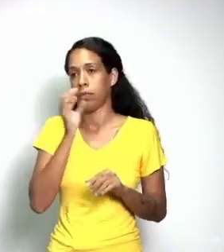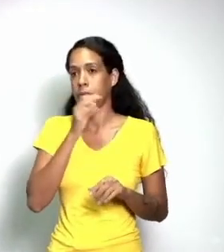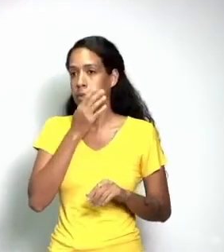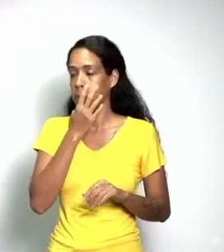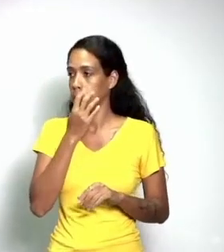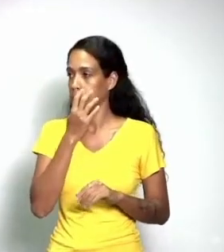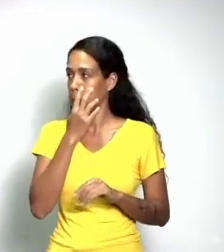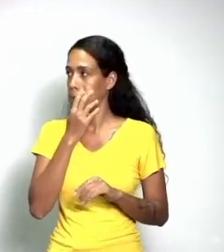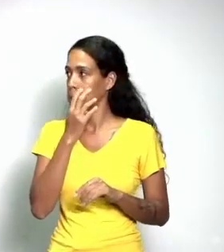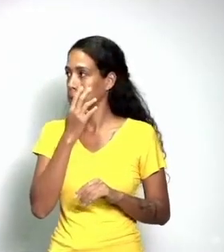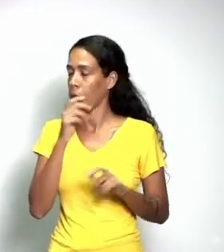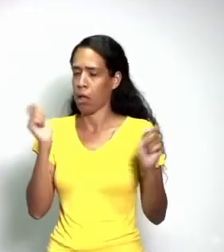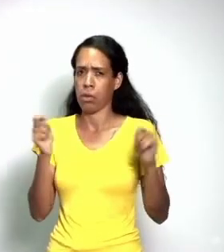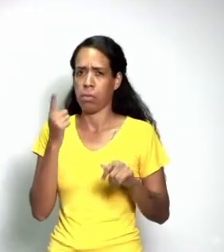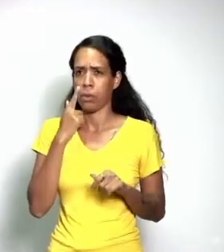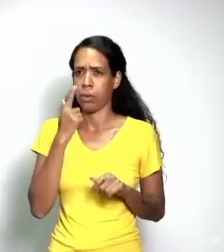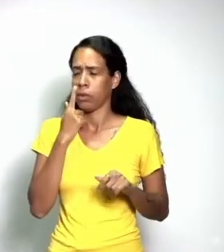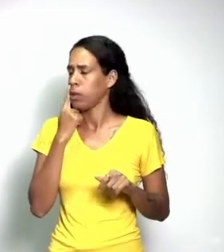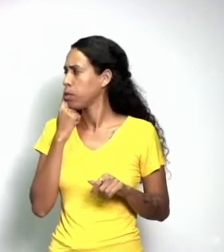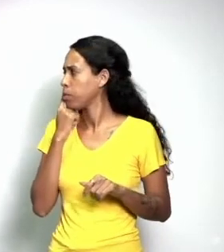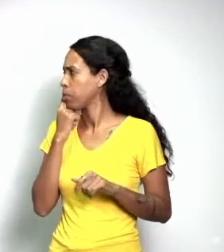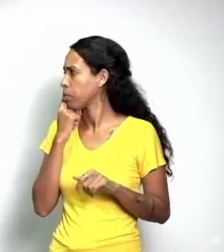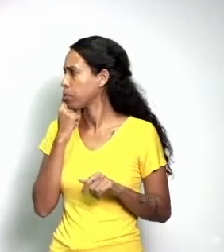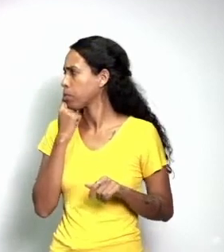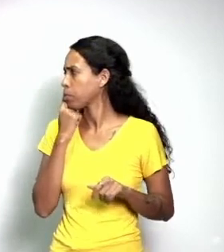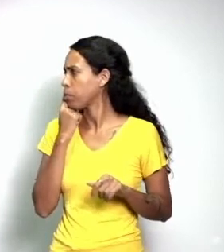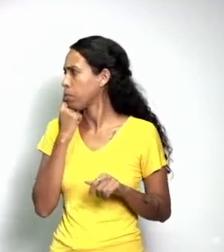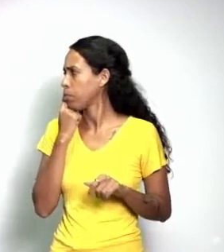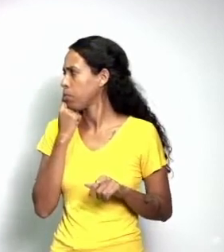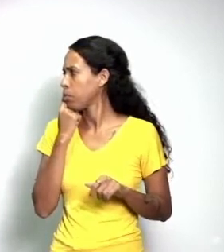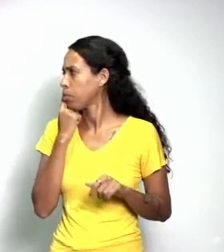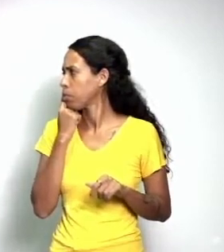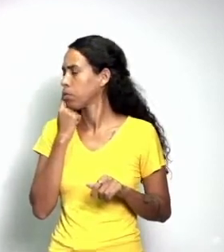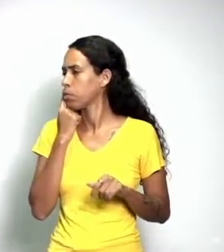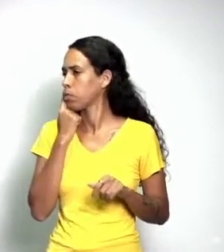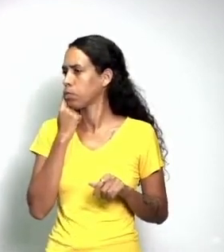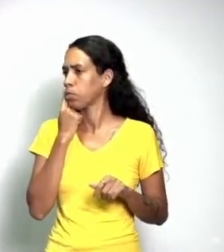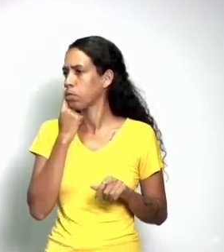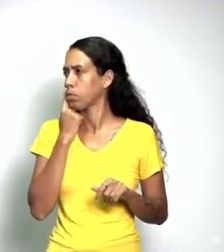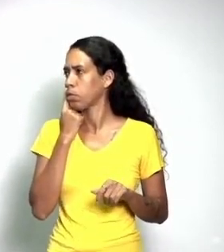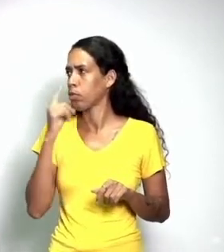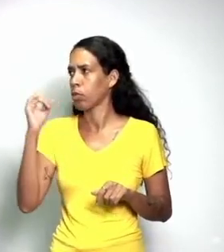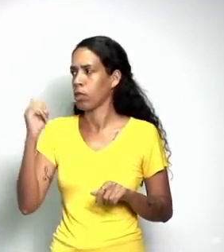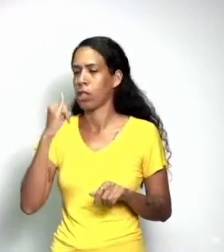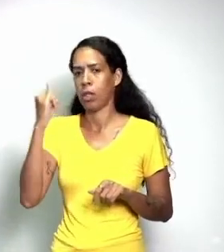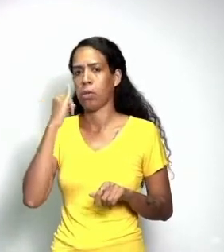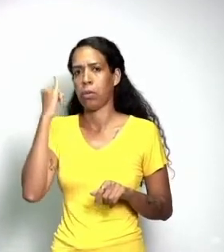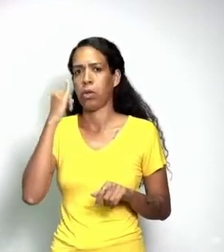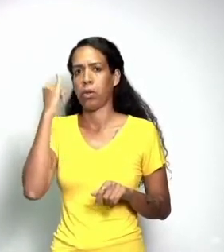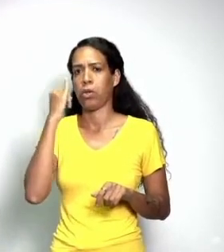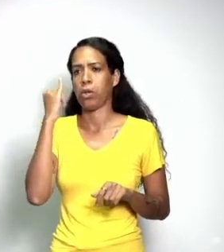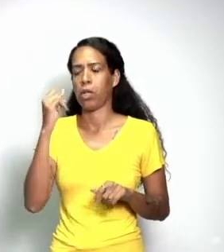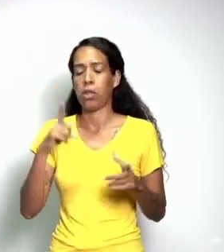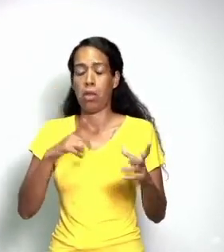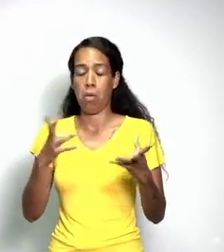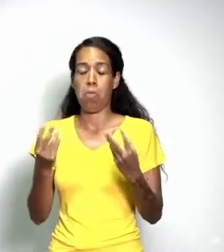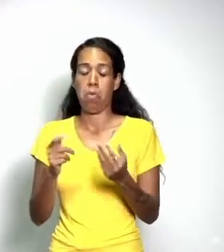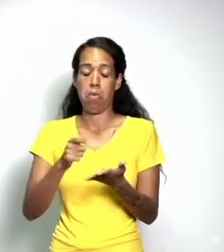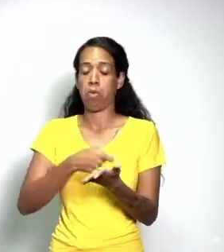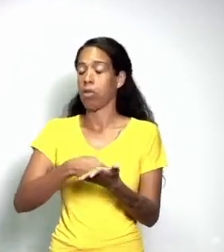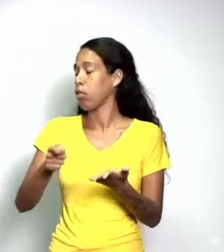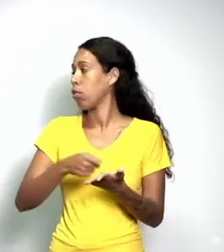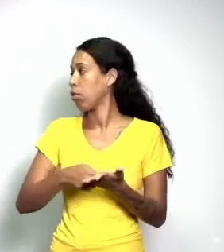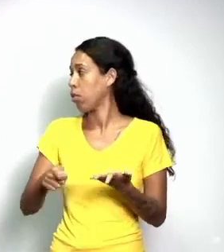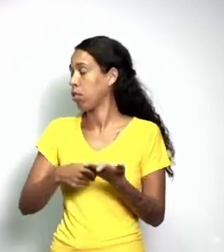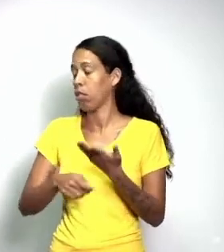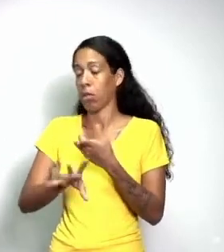é isso. Aqui dá para ver algumas coisas que a pessoa considera ser importante. A gente tem bastante caneta, tem alguns